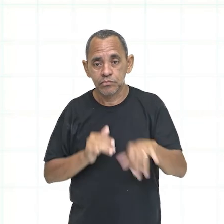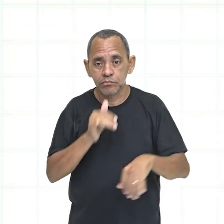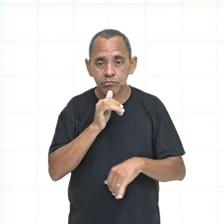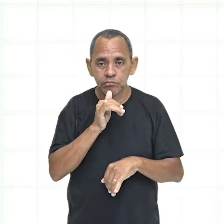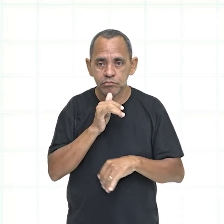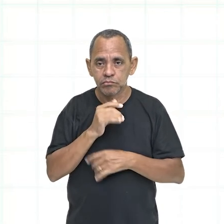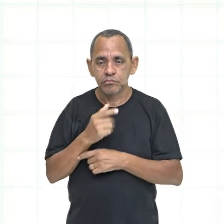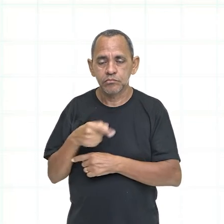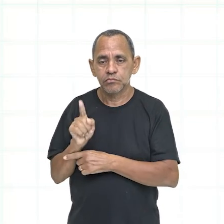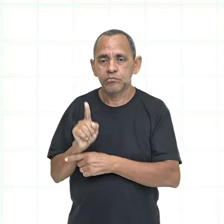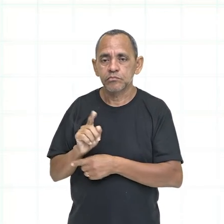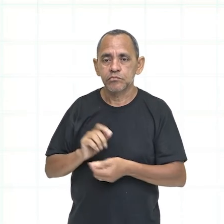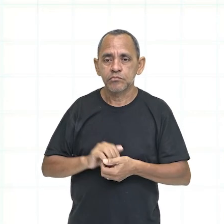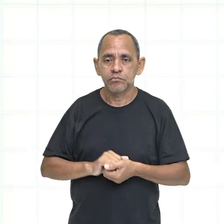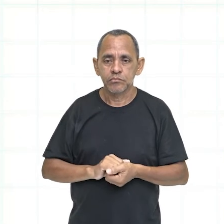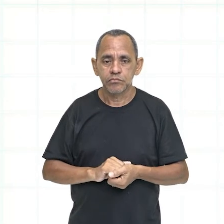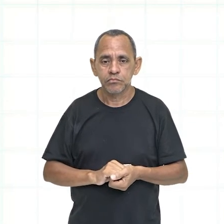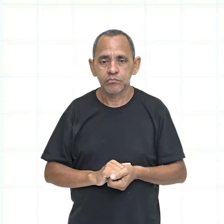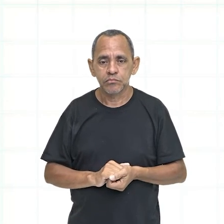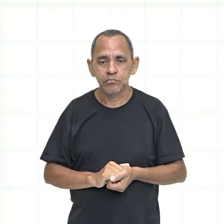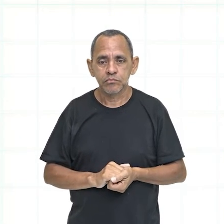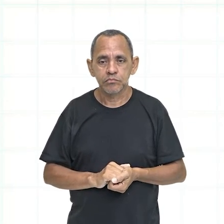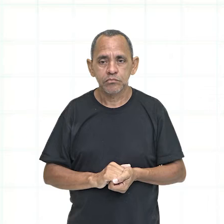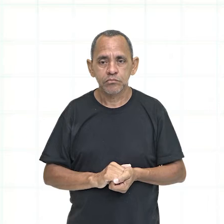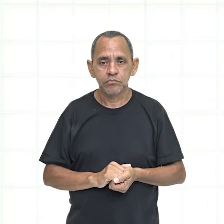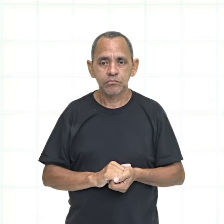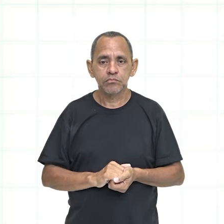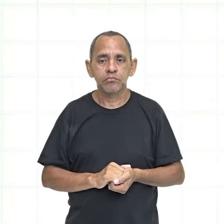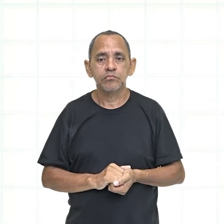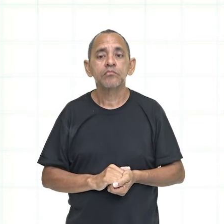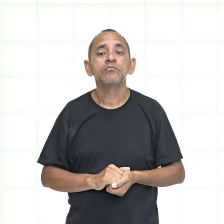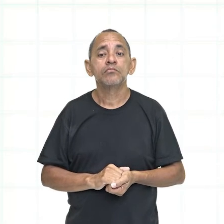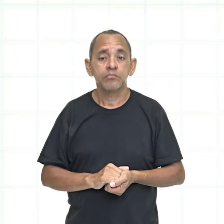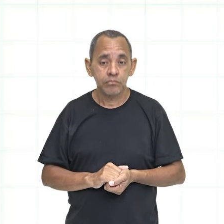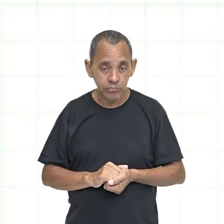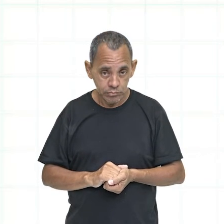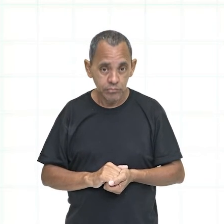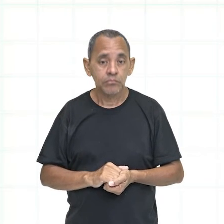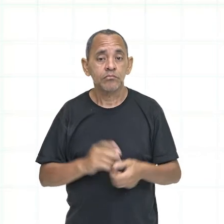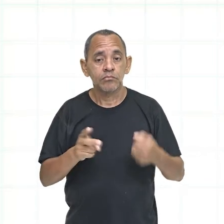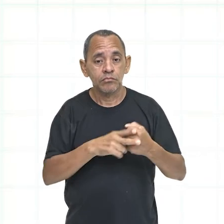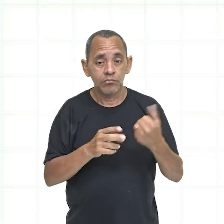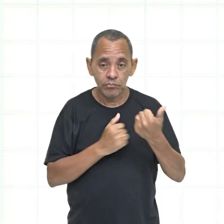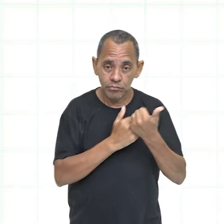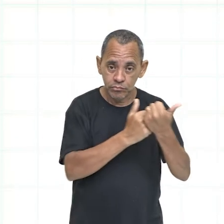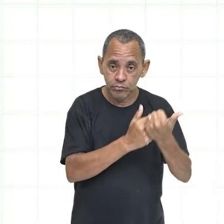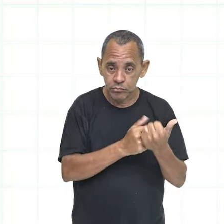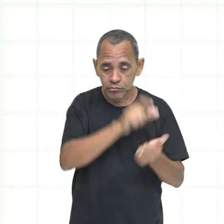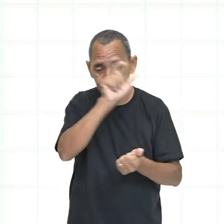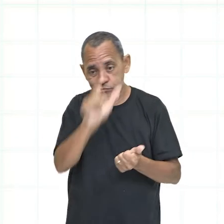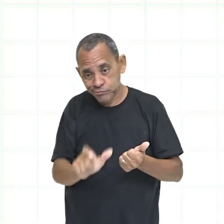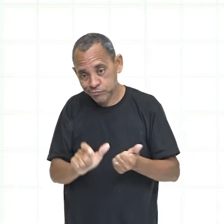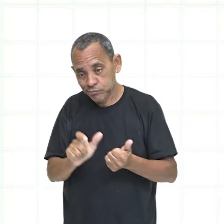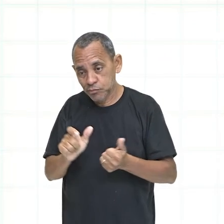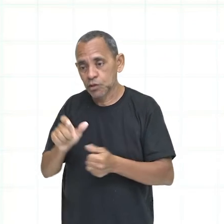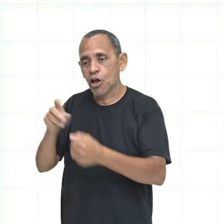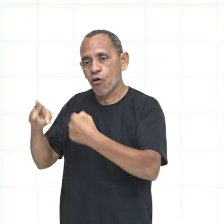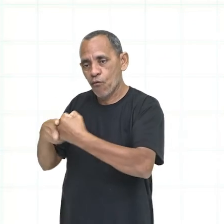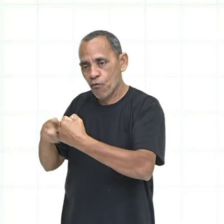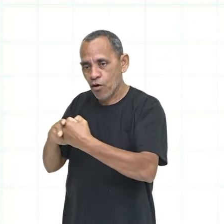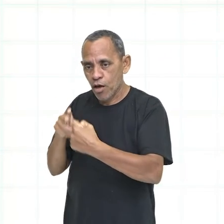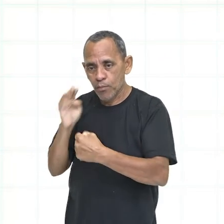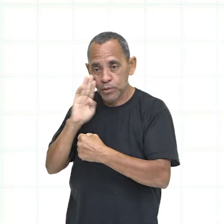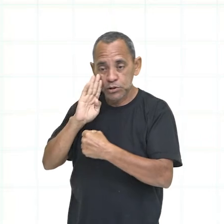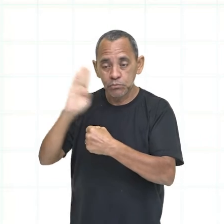de might they. Então, eu tenho aqui o verbo modal, eu tenho o sujeito, aí o verbo principal. Lembra do